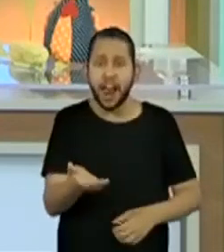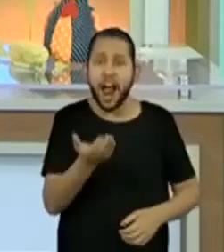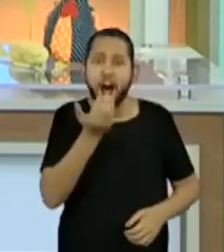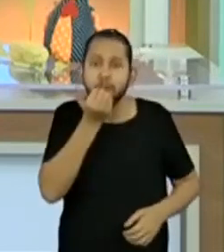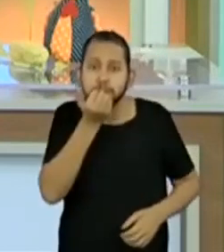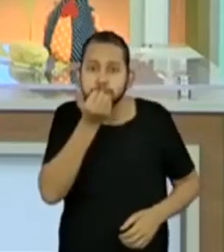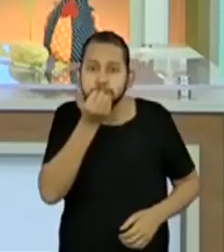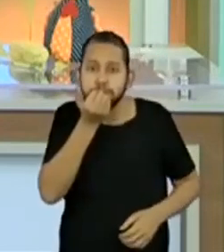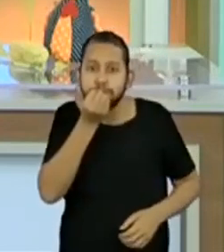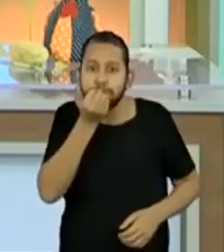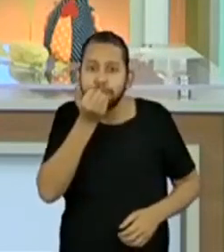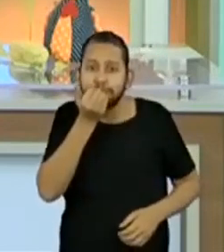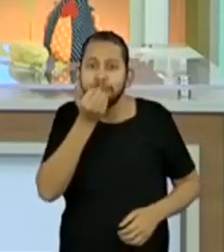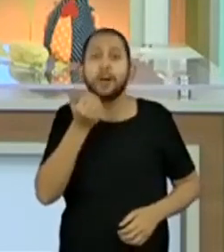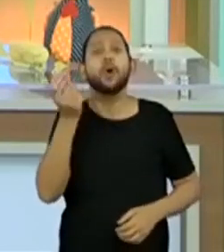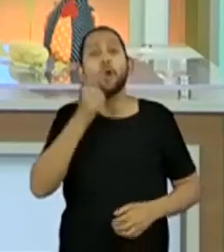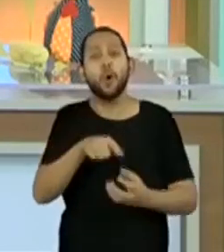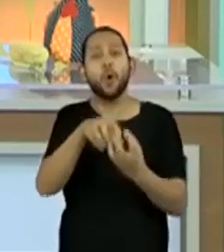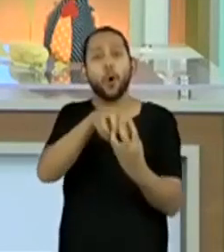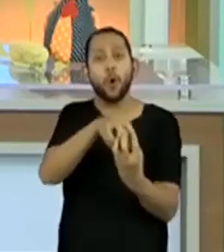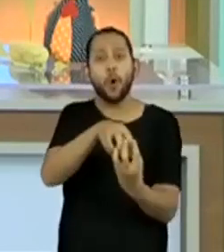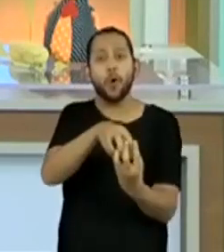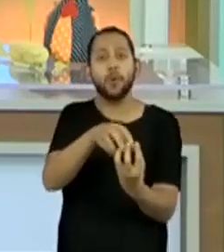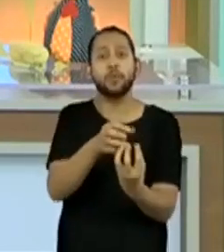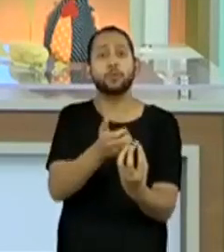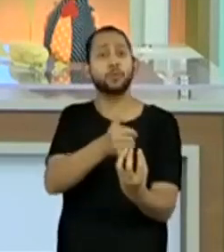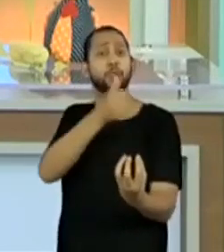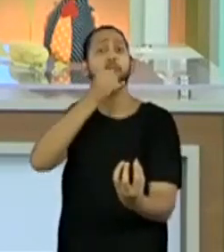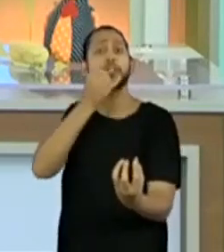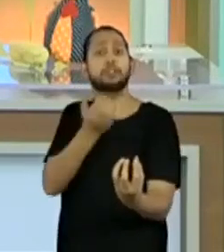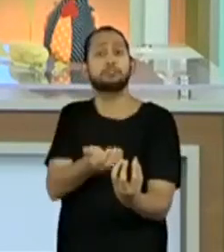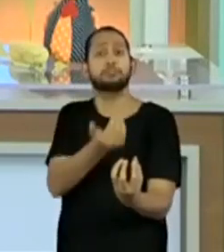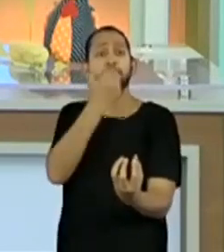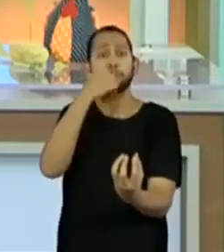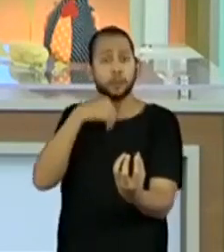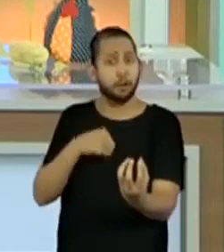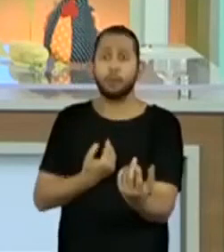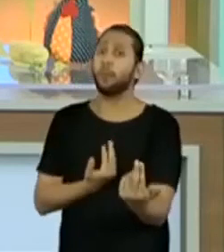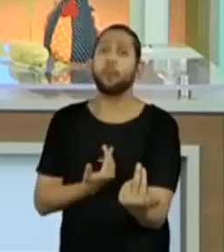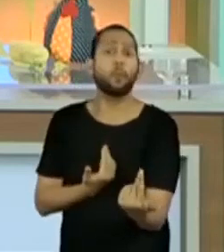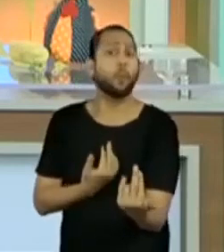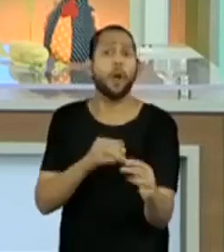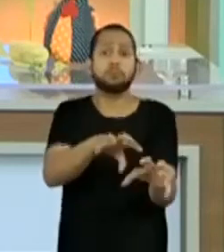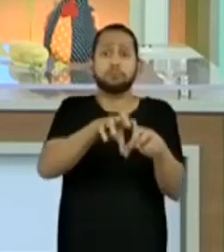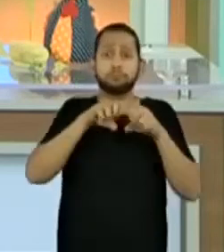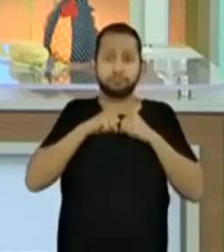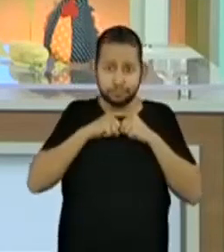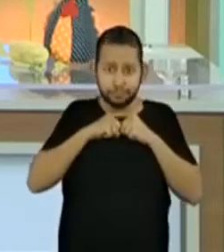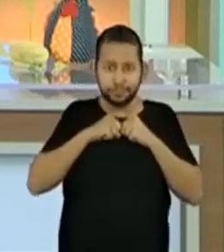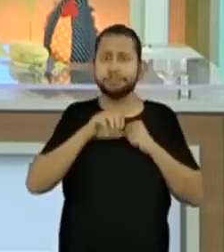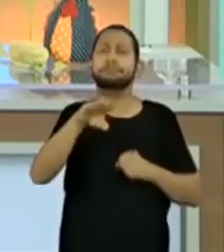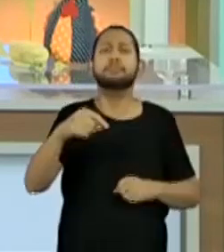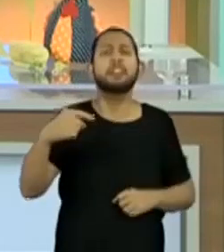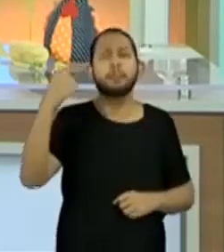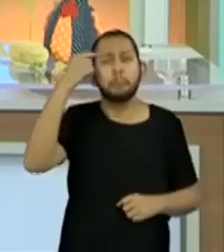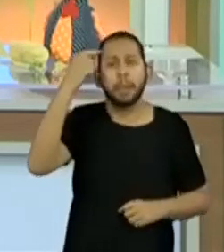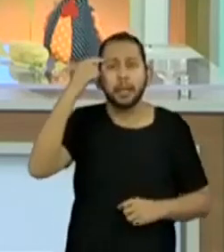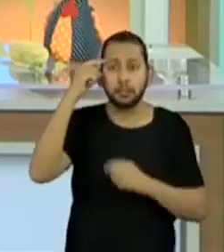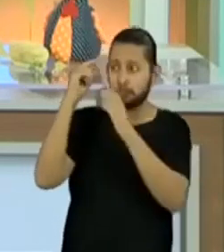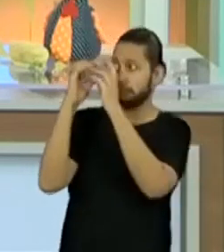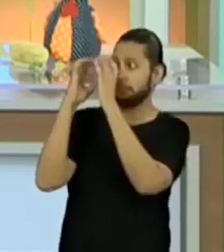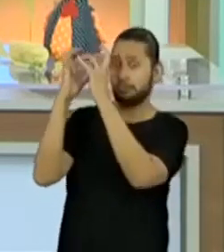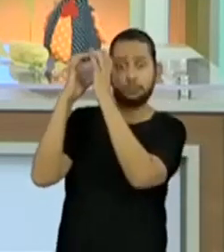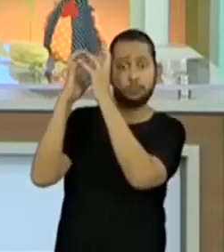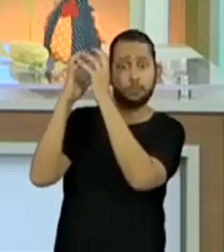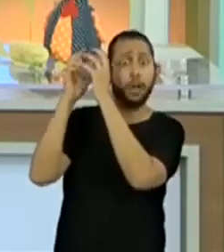e ter energia para realizar as atividades do dia a dia. Pensar gasta energia, o